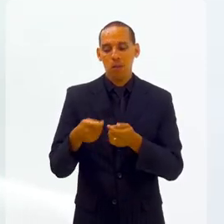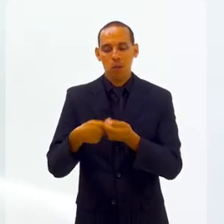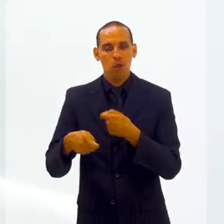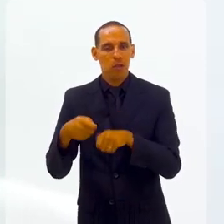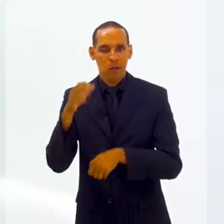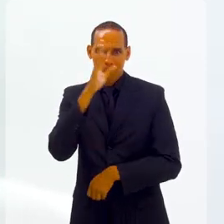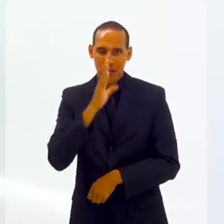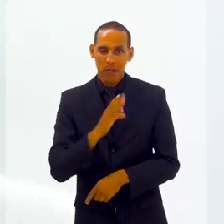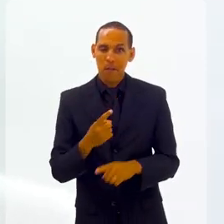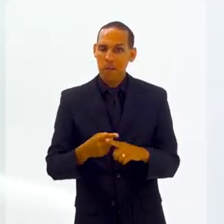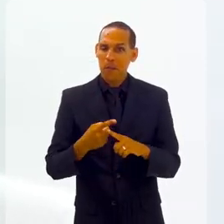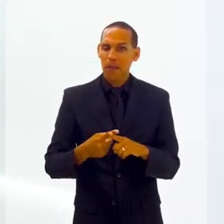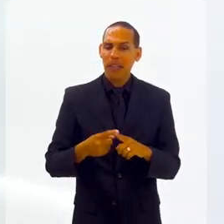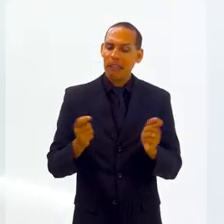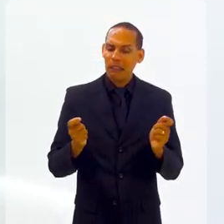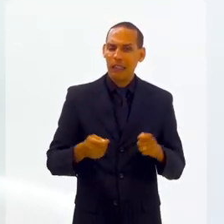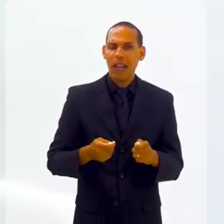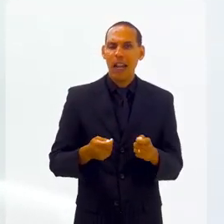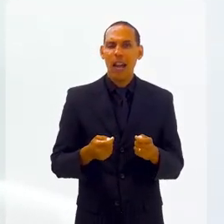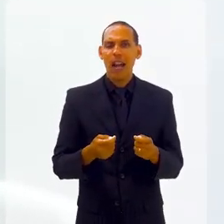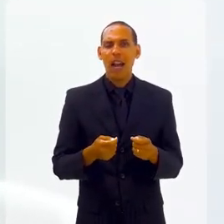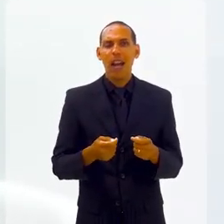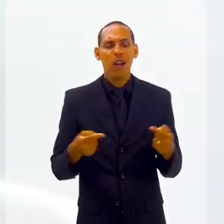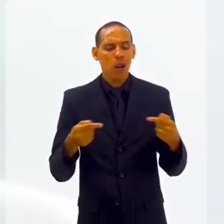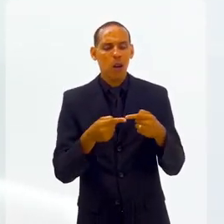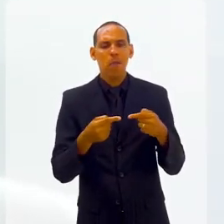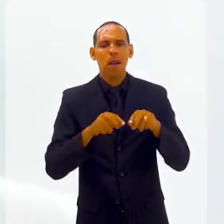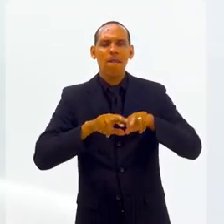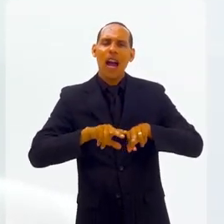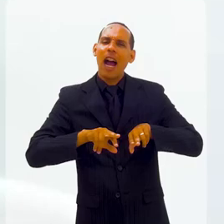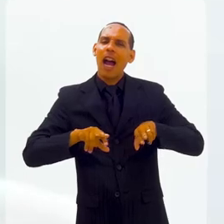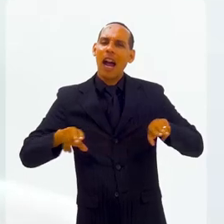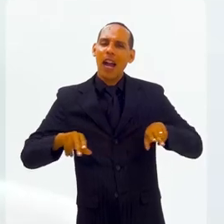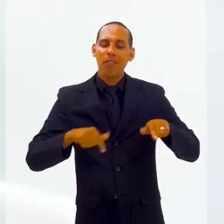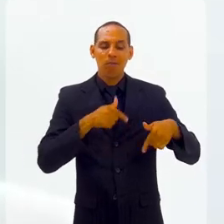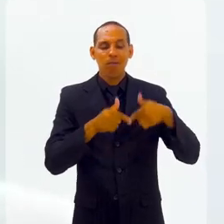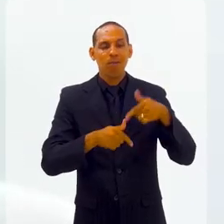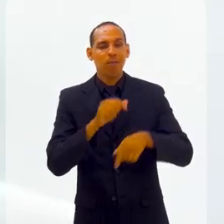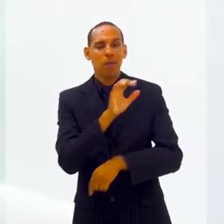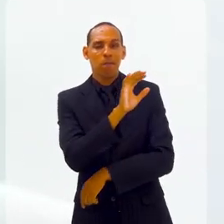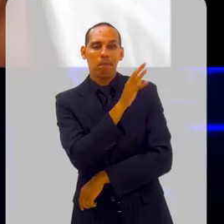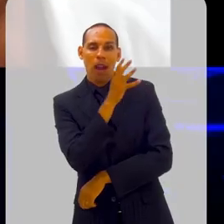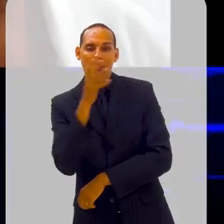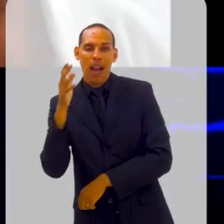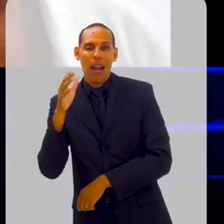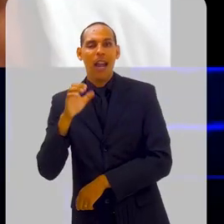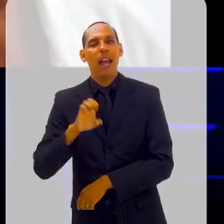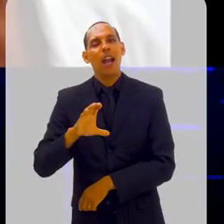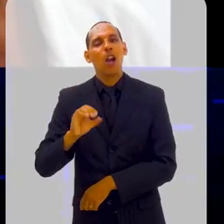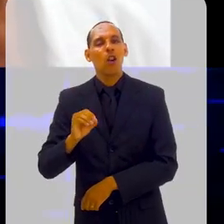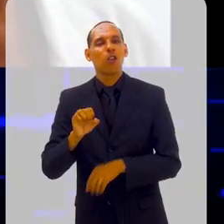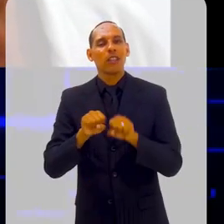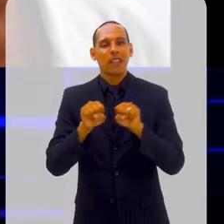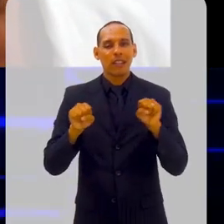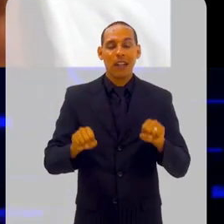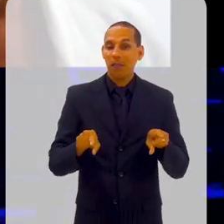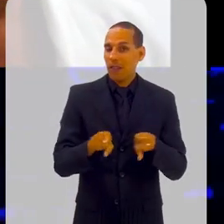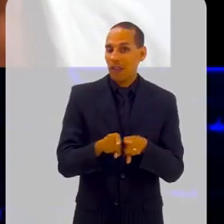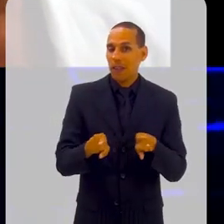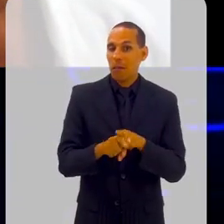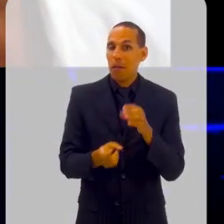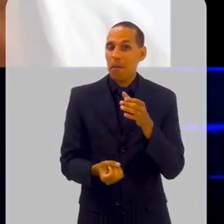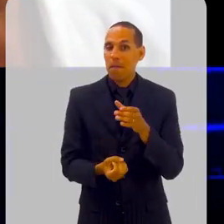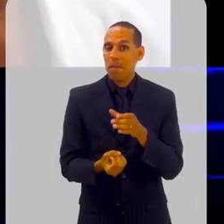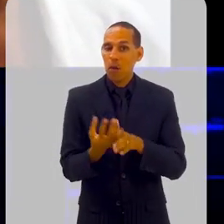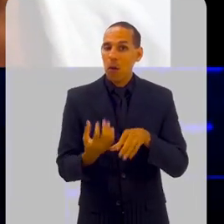economia brasileira em função das suas possibilidades de aplicação no fornecimento de serviços ambientais e ecossistêmicos